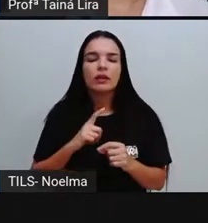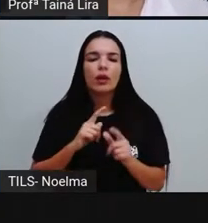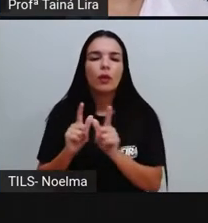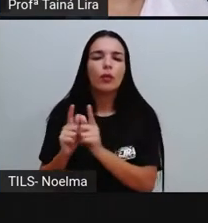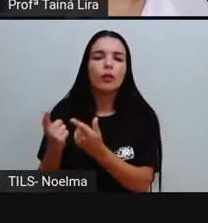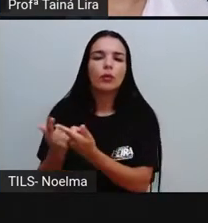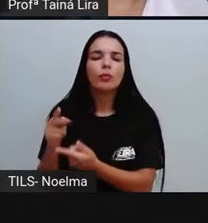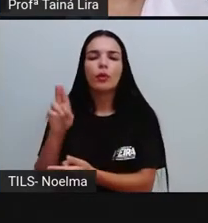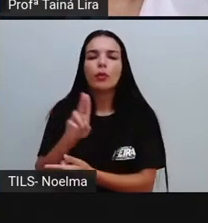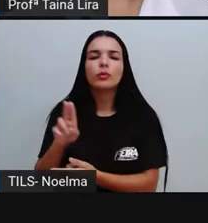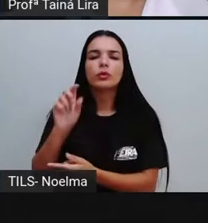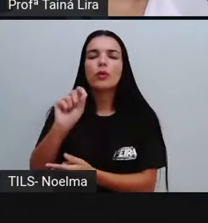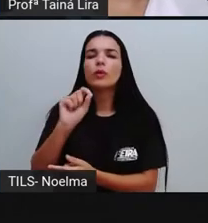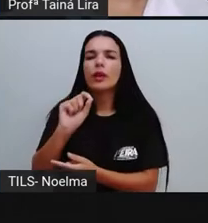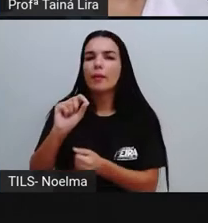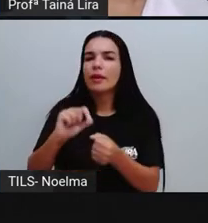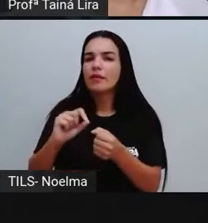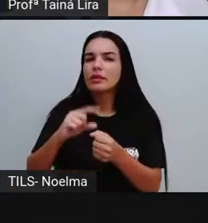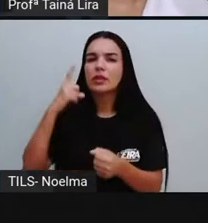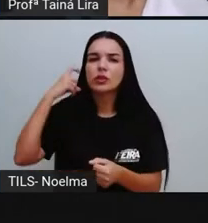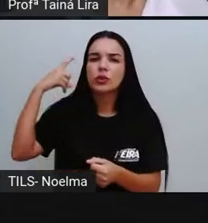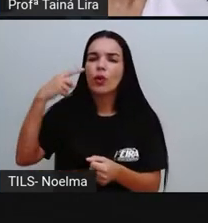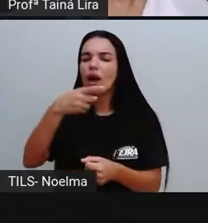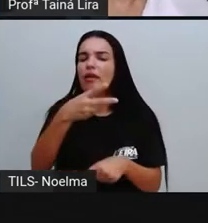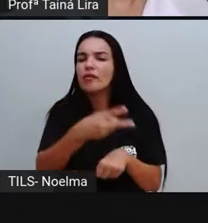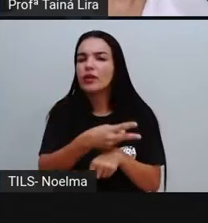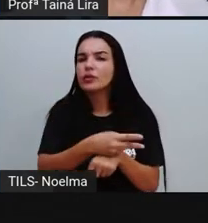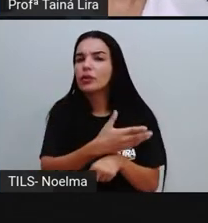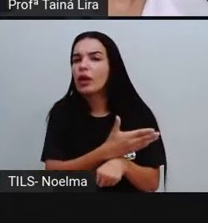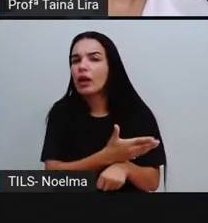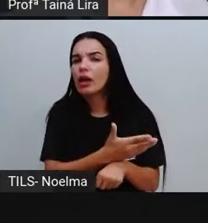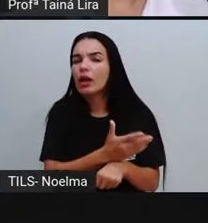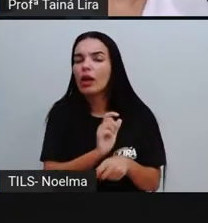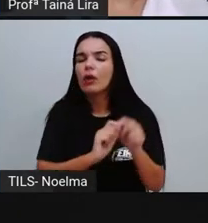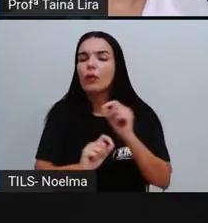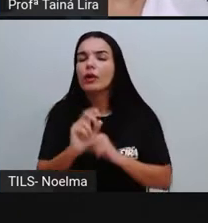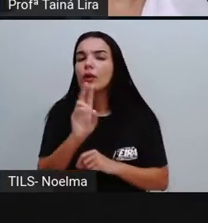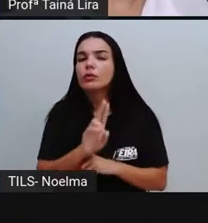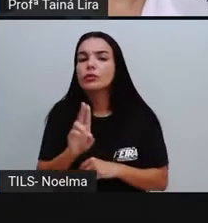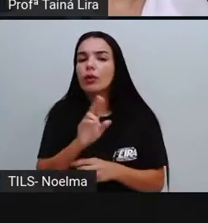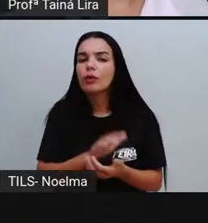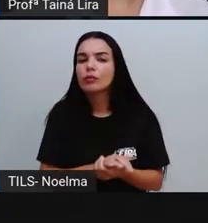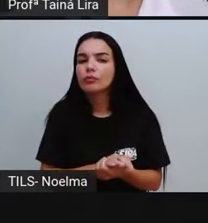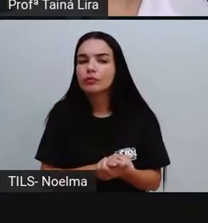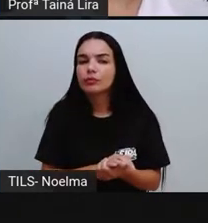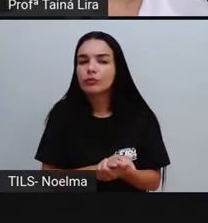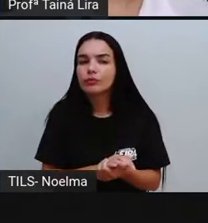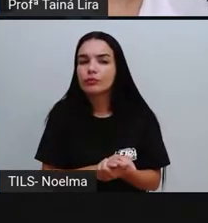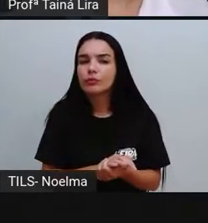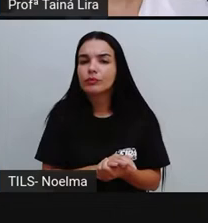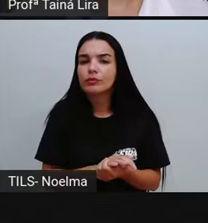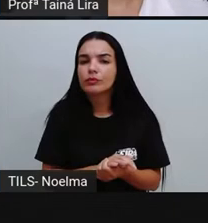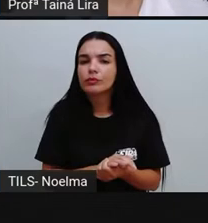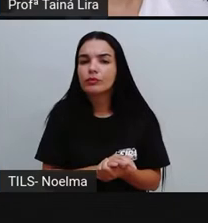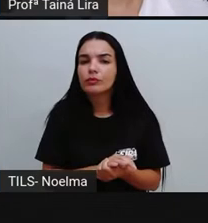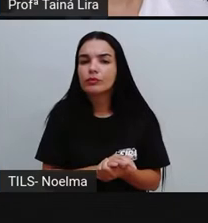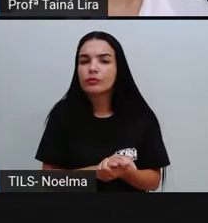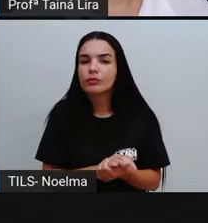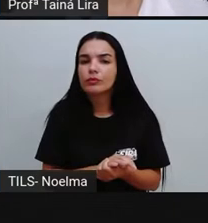para produzir os sons nesse vídeo, tá? O que foi que eles utilizaram para produzir os sons?